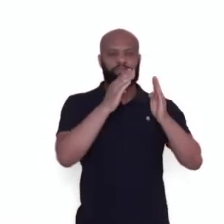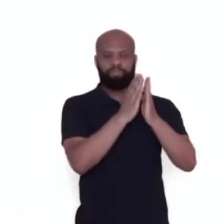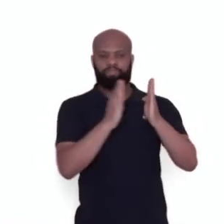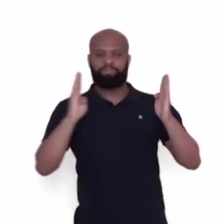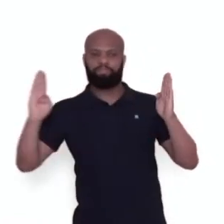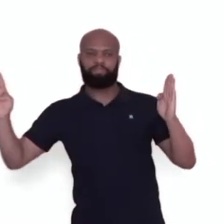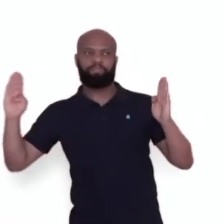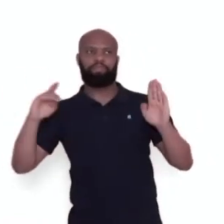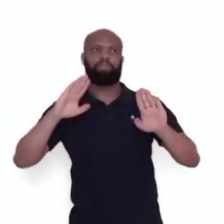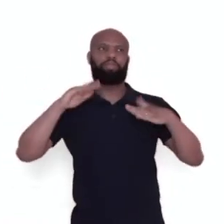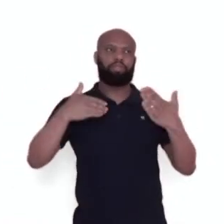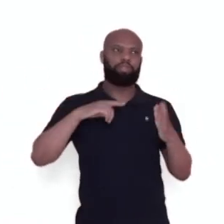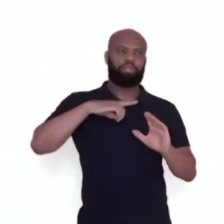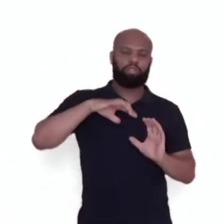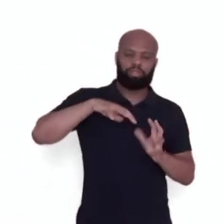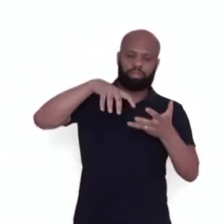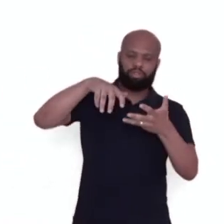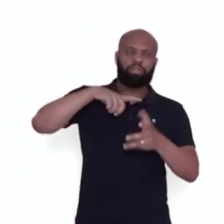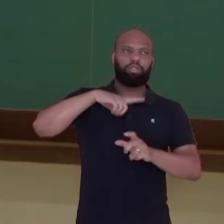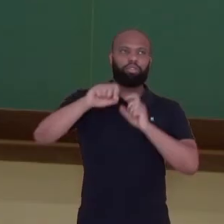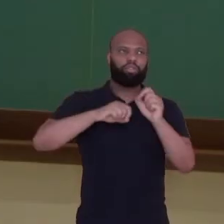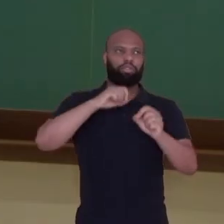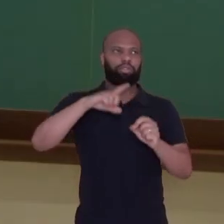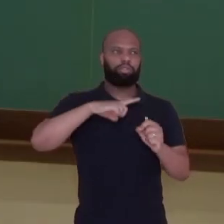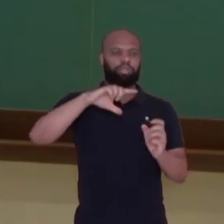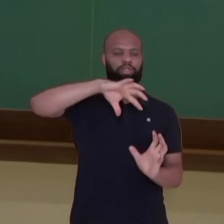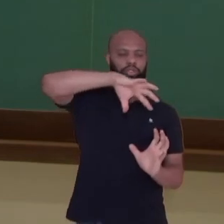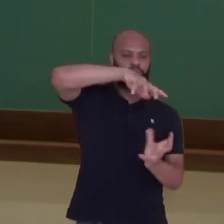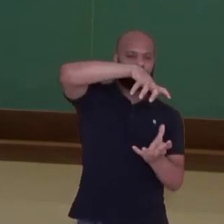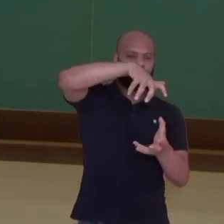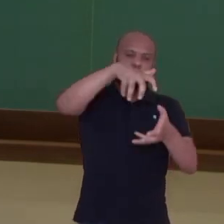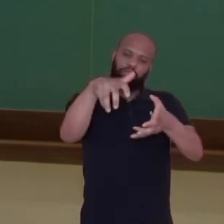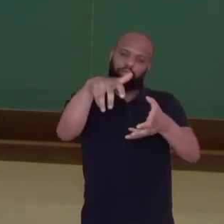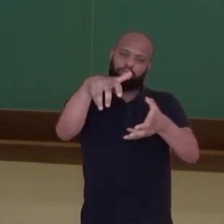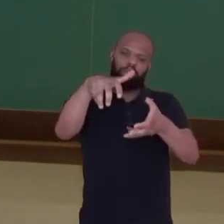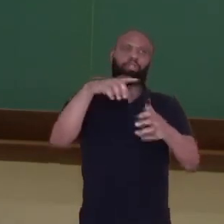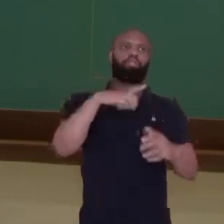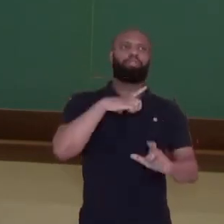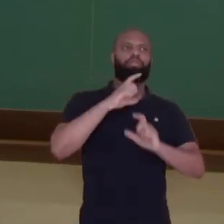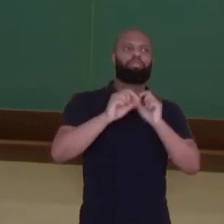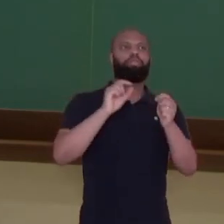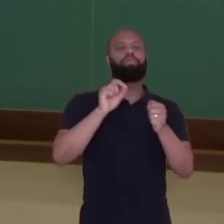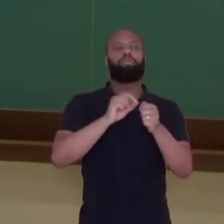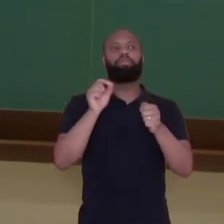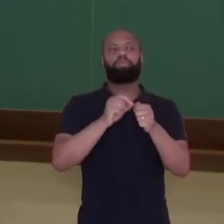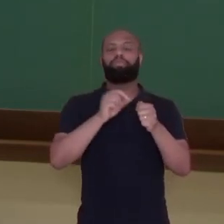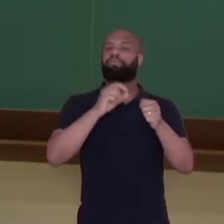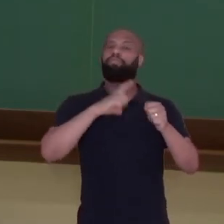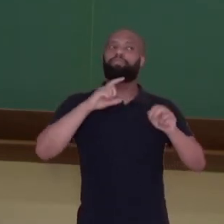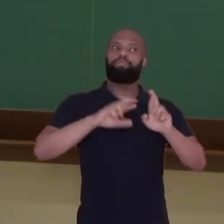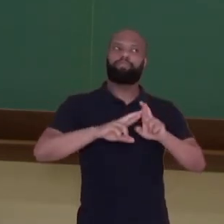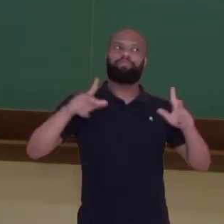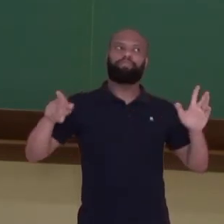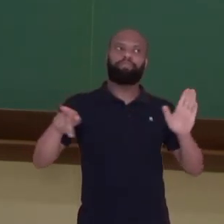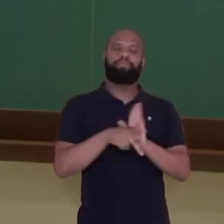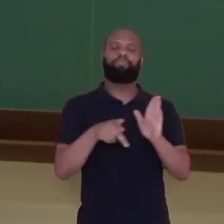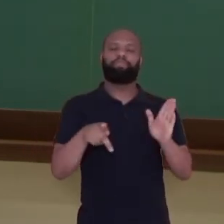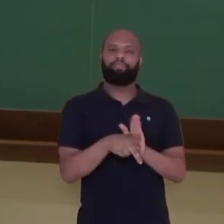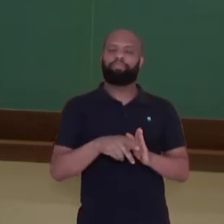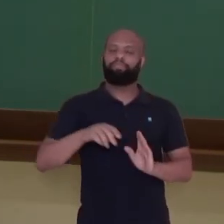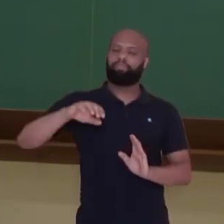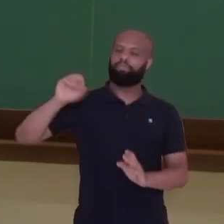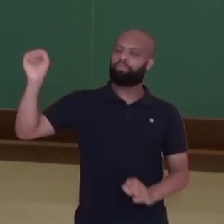ano. A Terra possui um eixo de inclinação, o que provoca uma diferença de